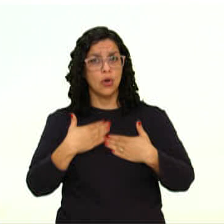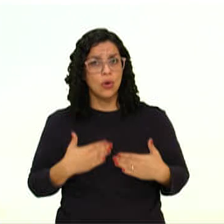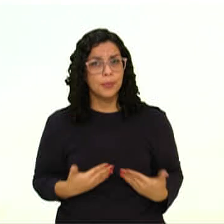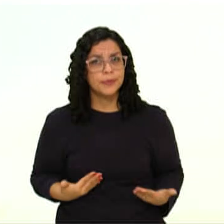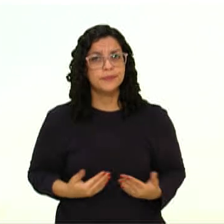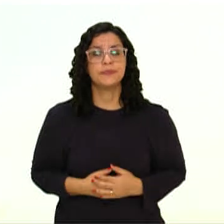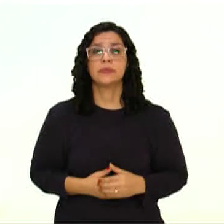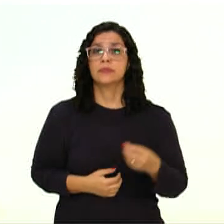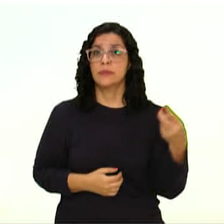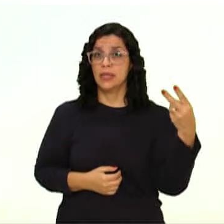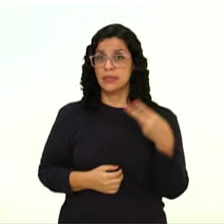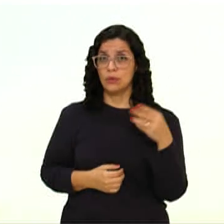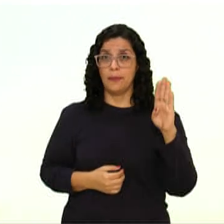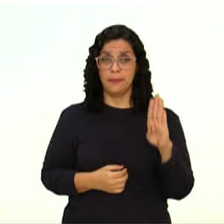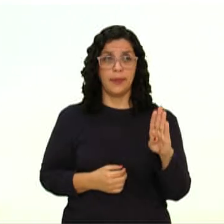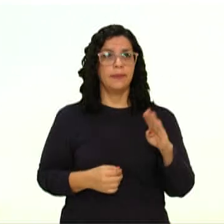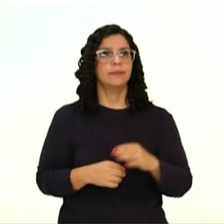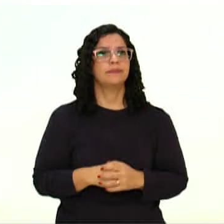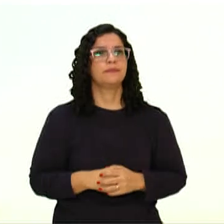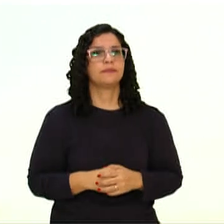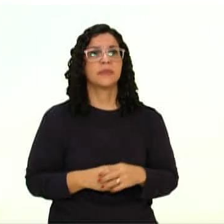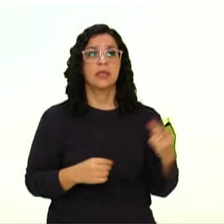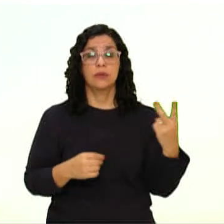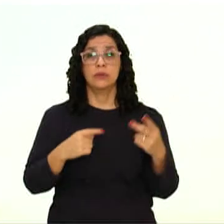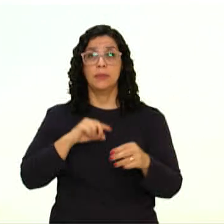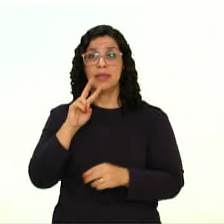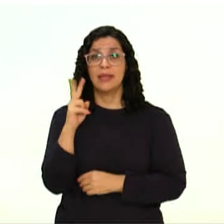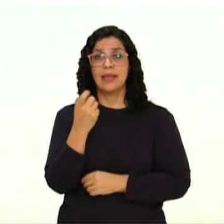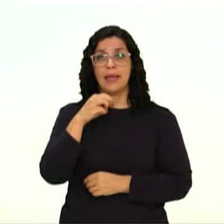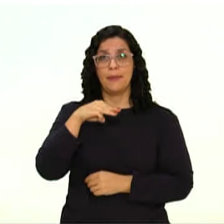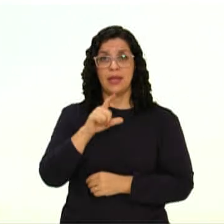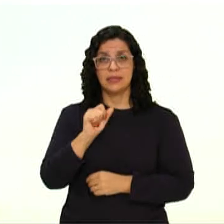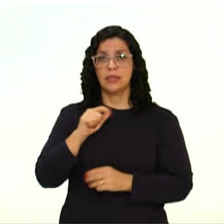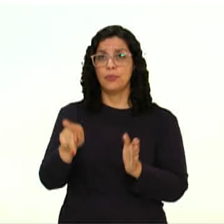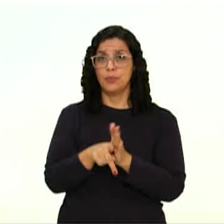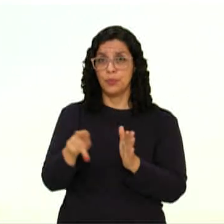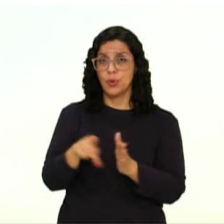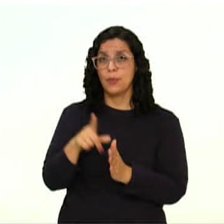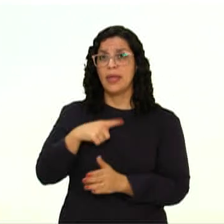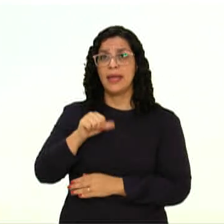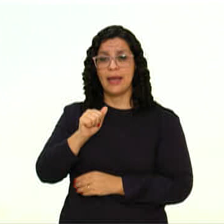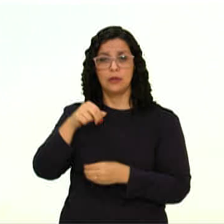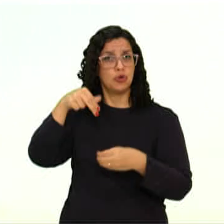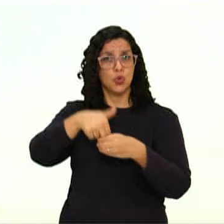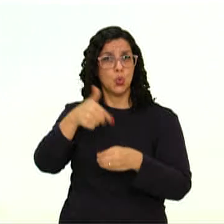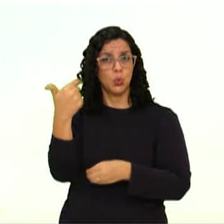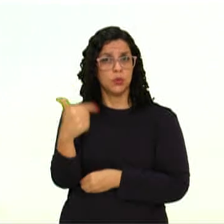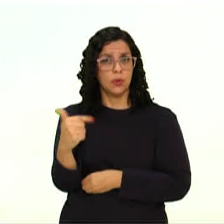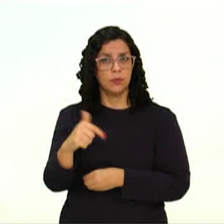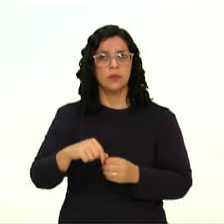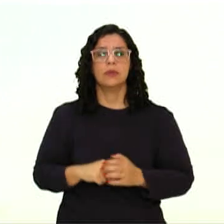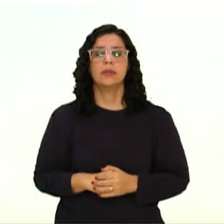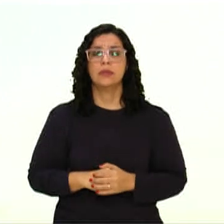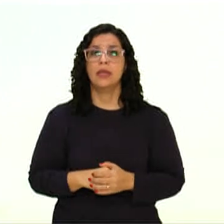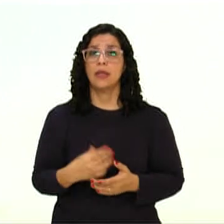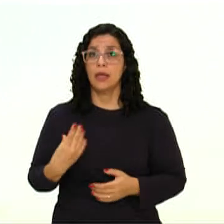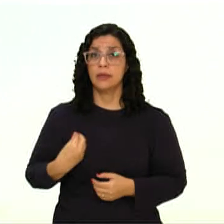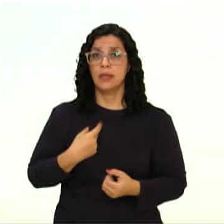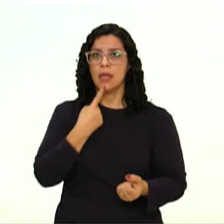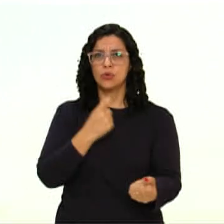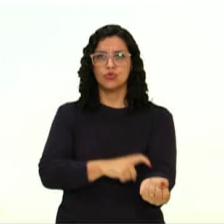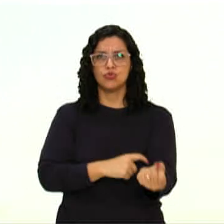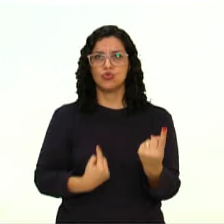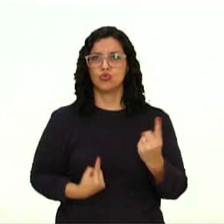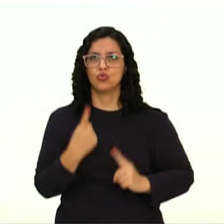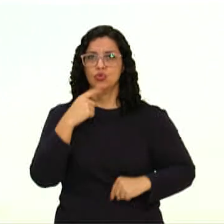organismo. Segunda afirmativa, as hemácias são elementos figurados anucleados, ou seja, sem núcleo, presentes na